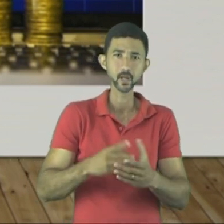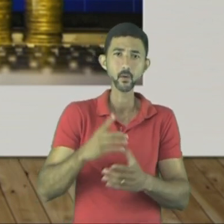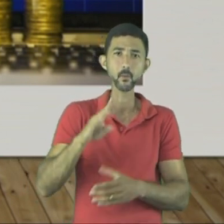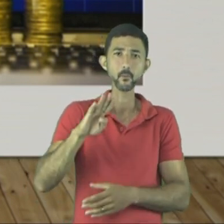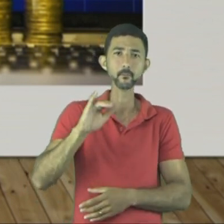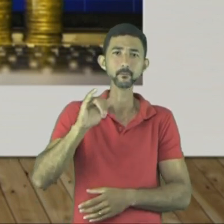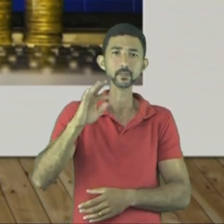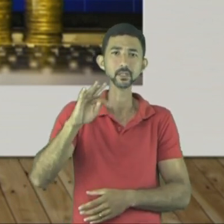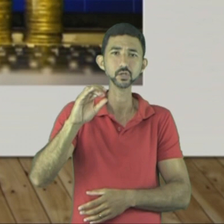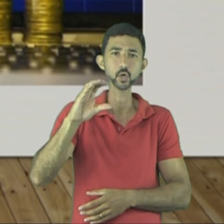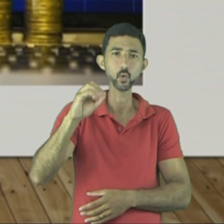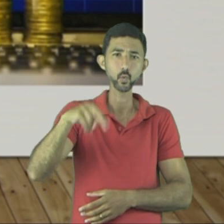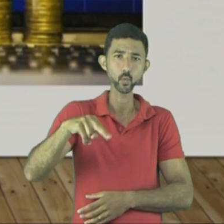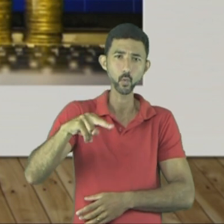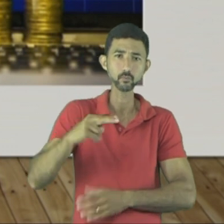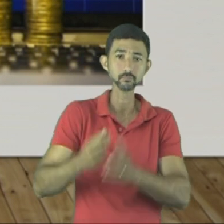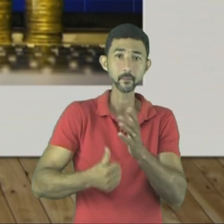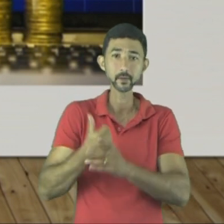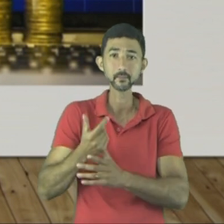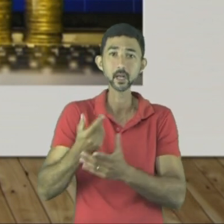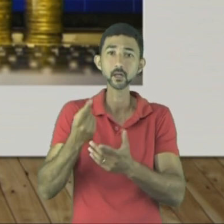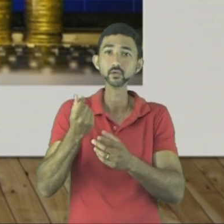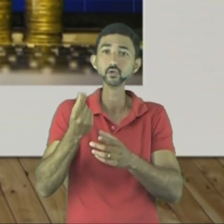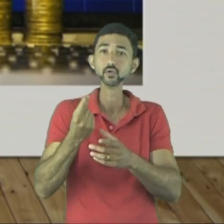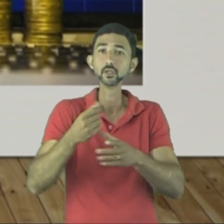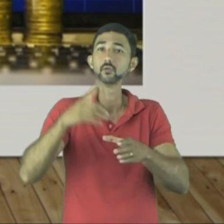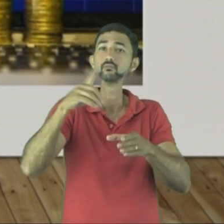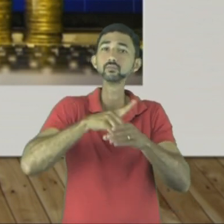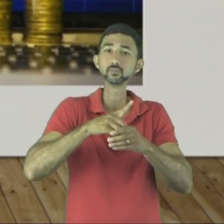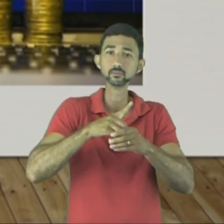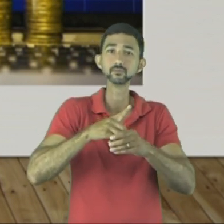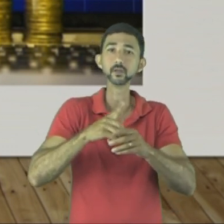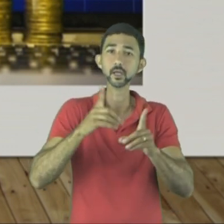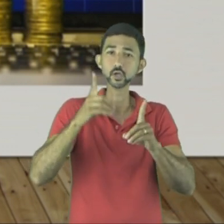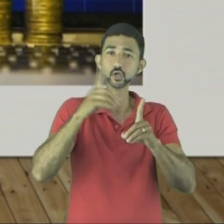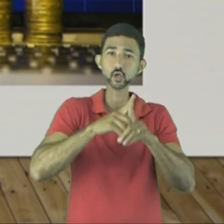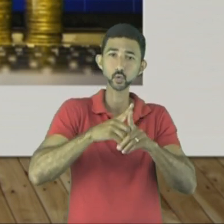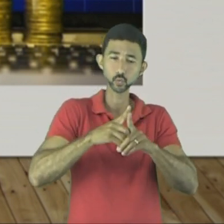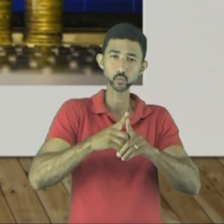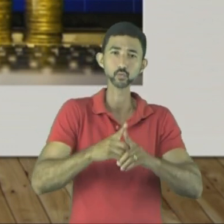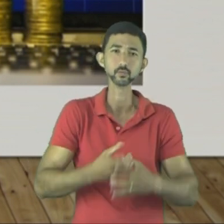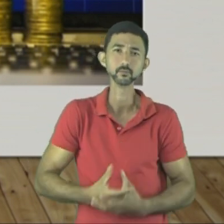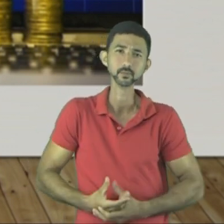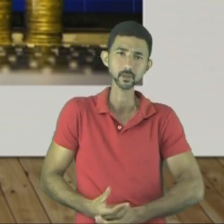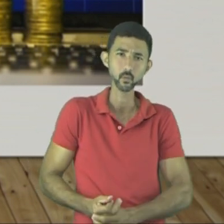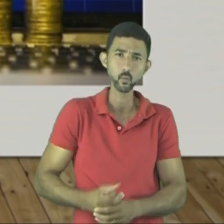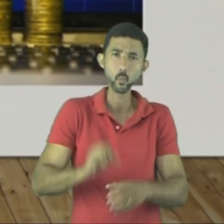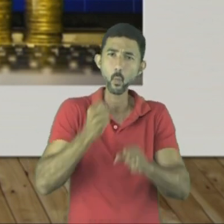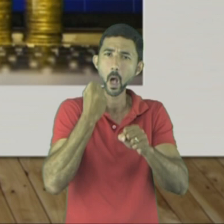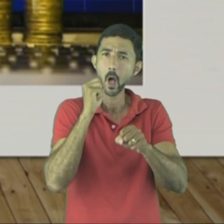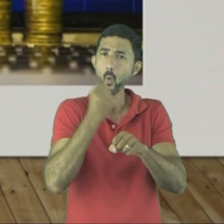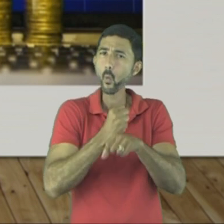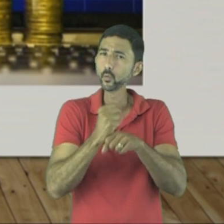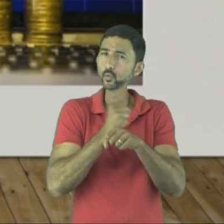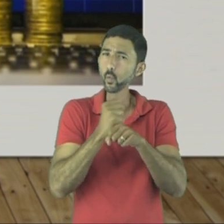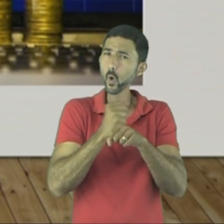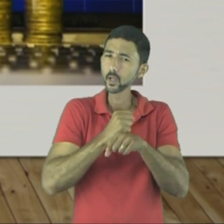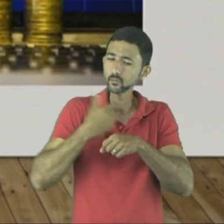primeira criptomoeda do mundo e há 8 anos funciona sem